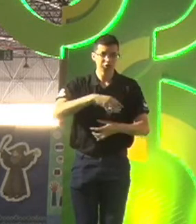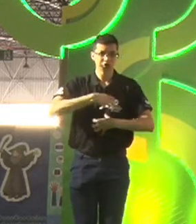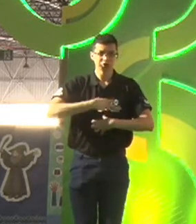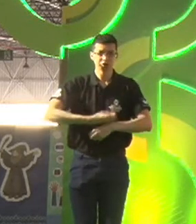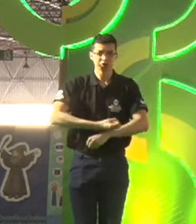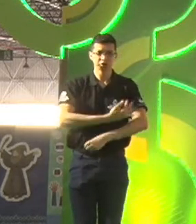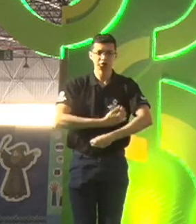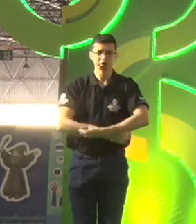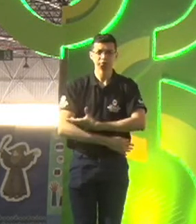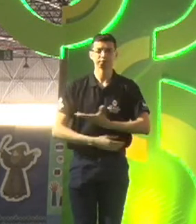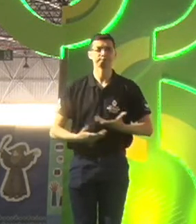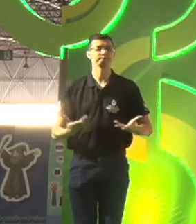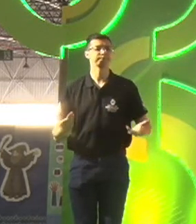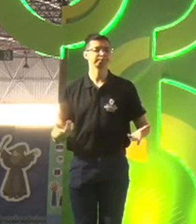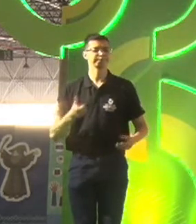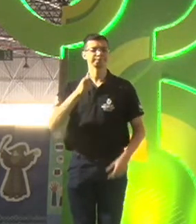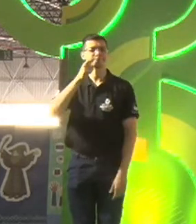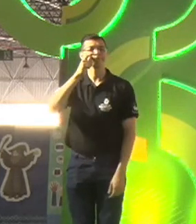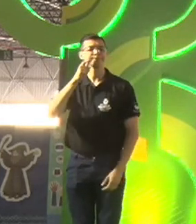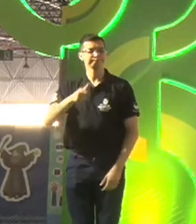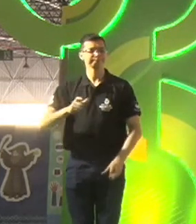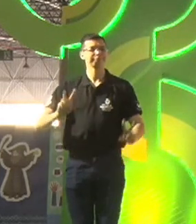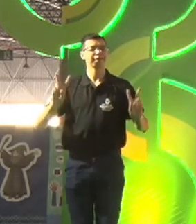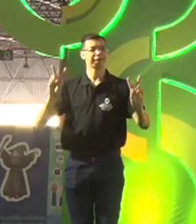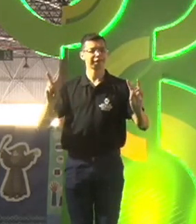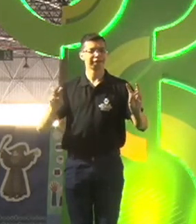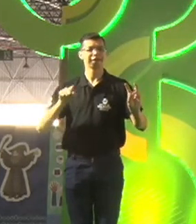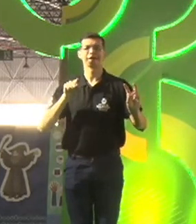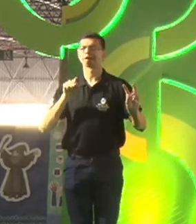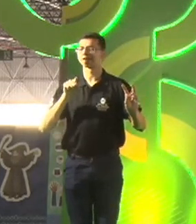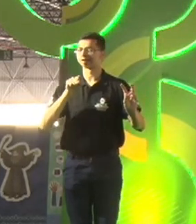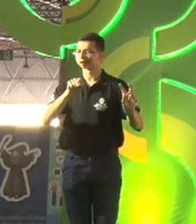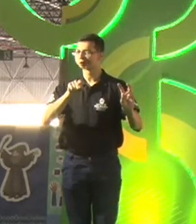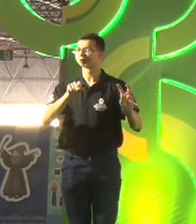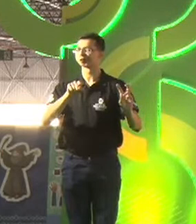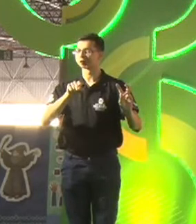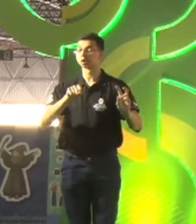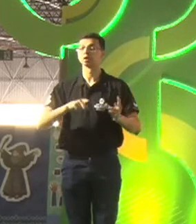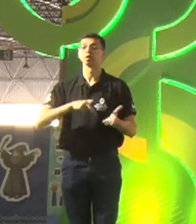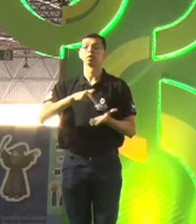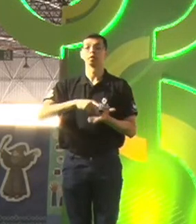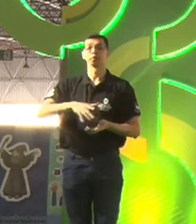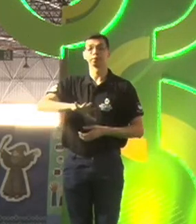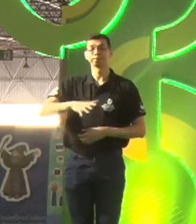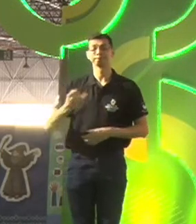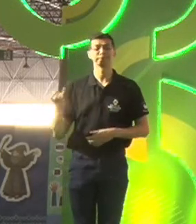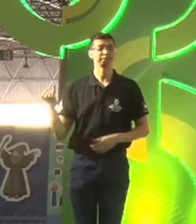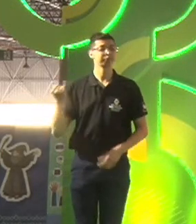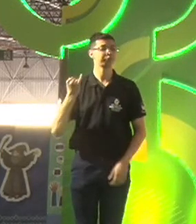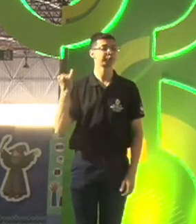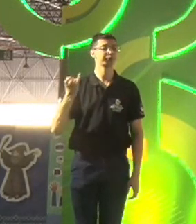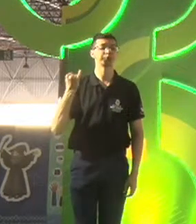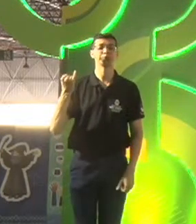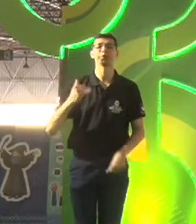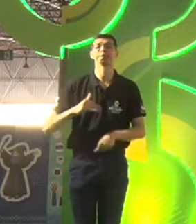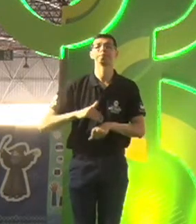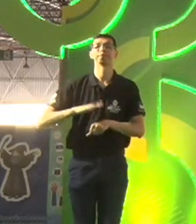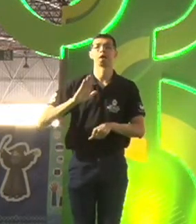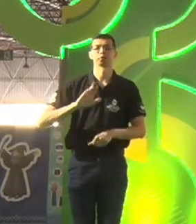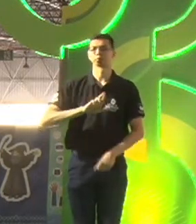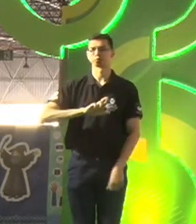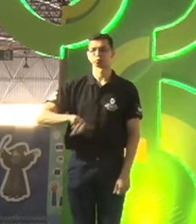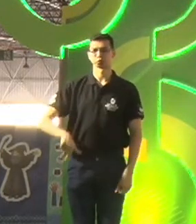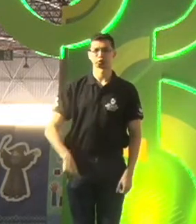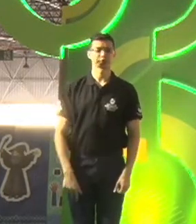chegamos num ponto interessante Talvez o mais importante não seja o que